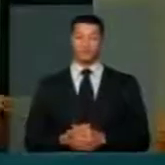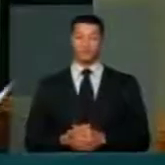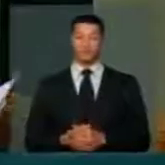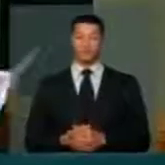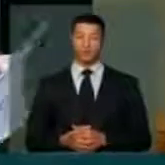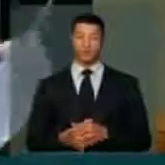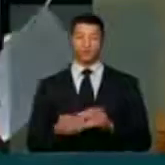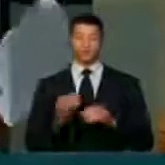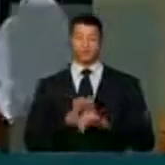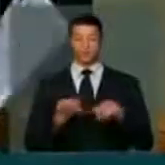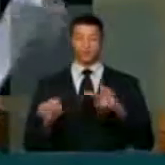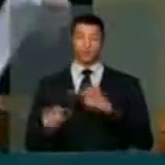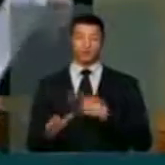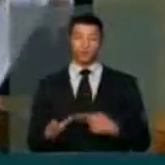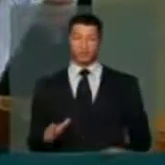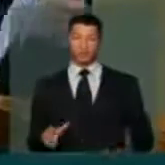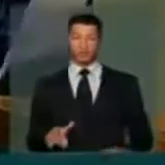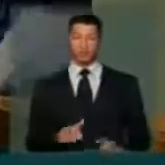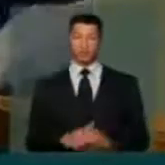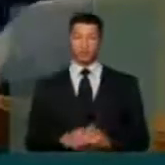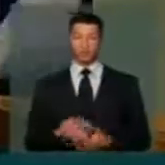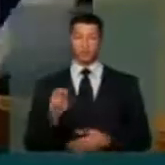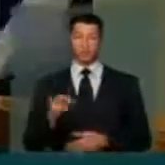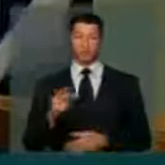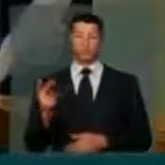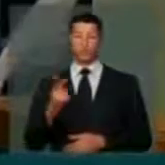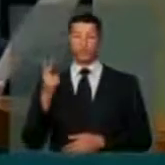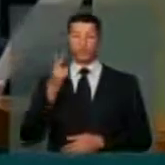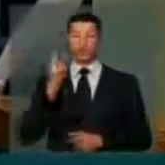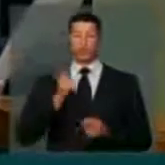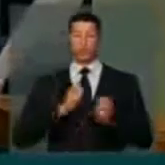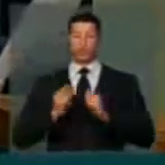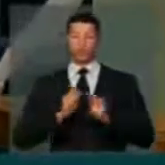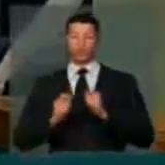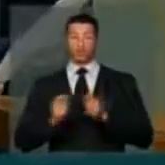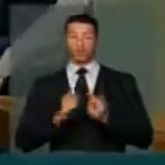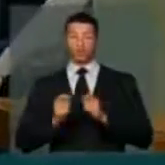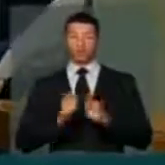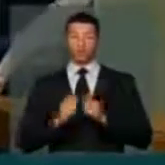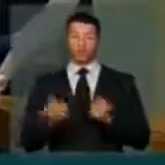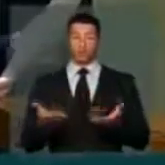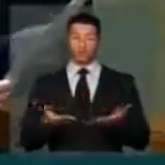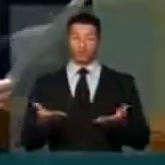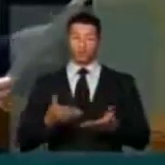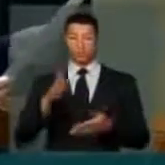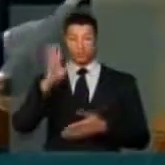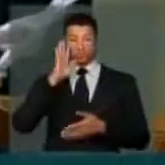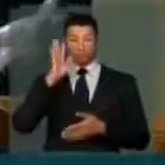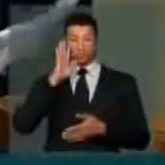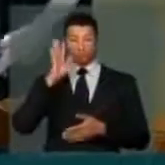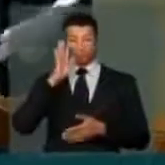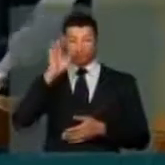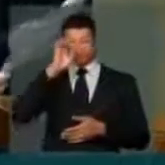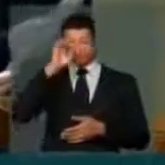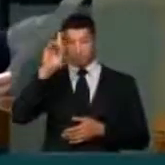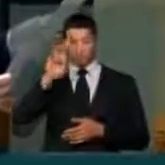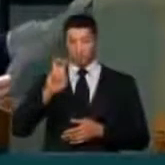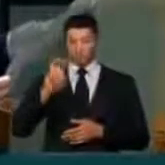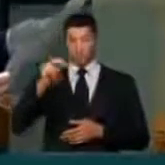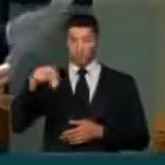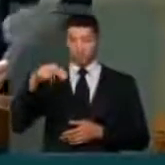que diz o seguinte, senhor presidente. Está aqui no Valor Econômico de hoje, quarta-feira, 5 de